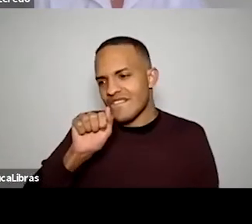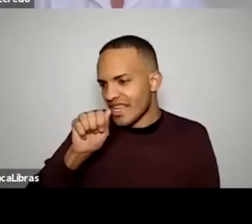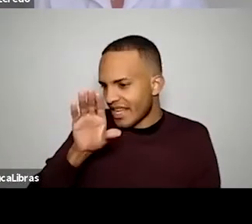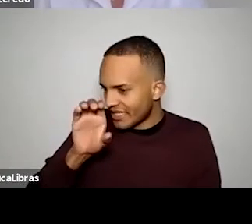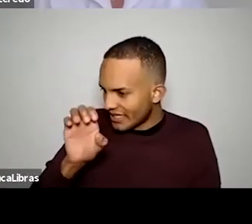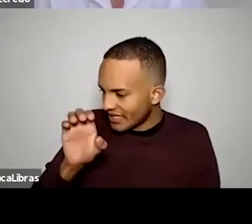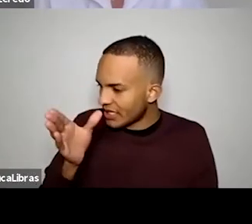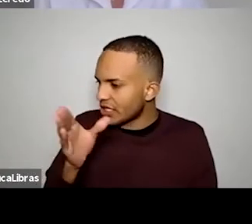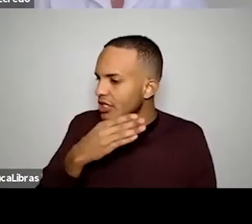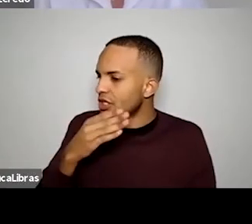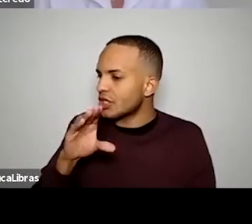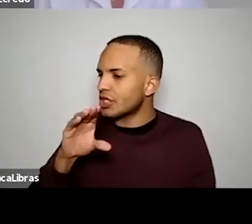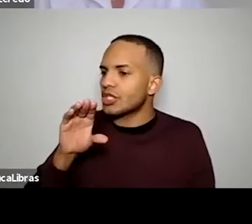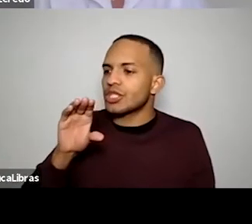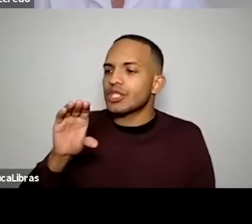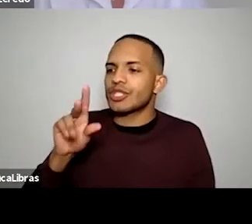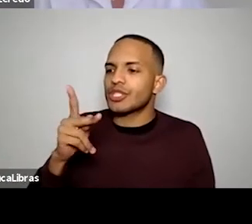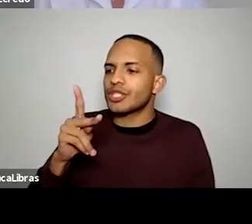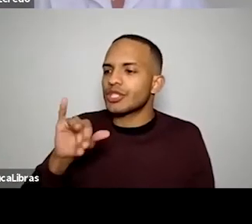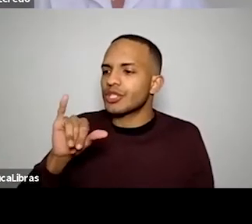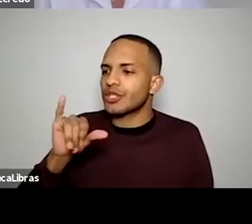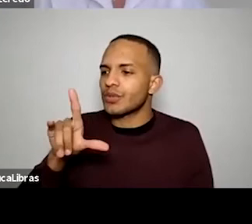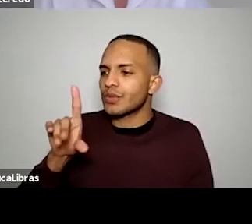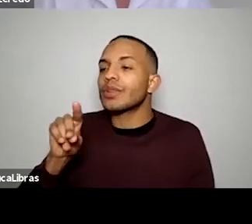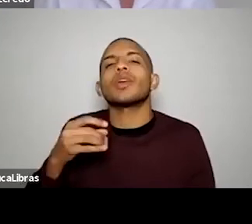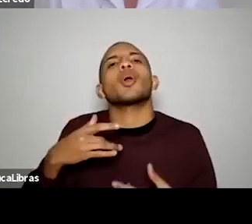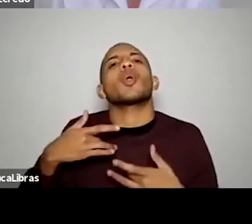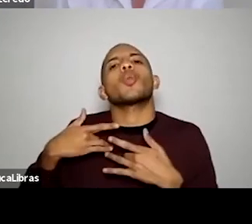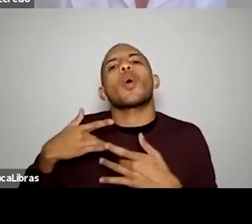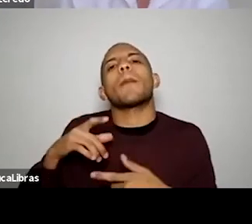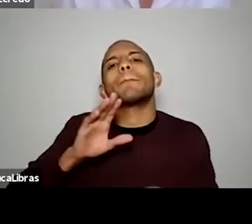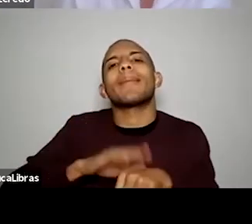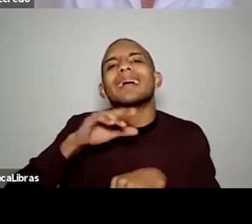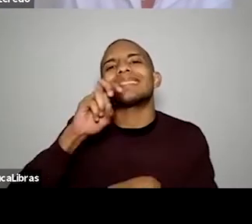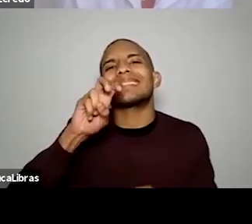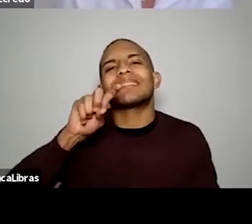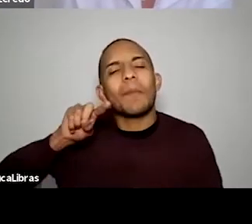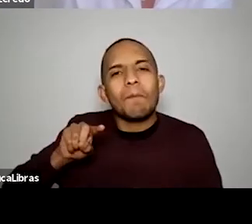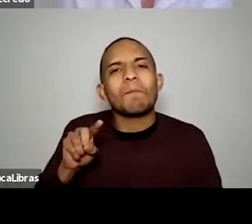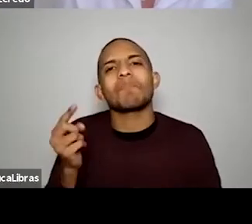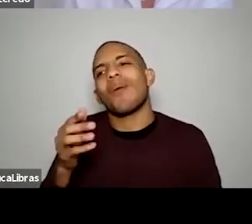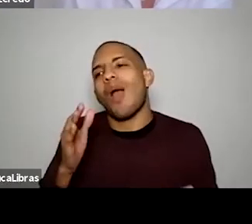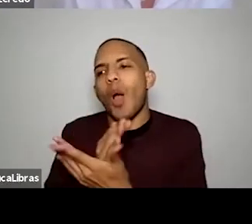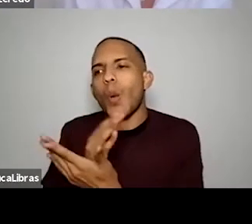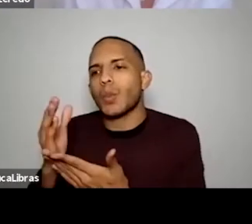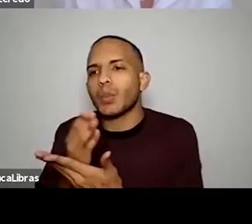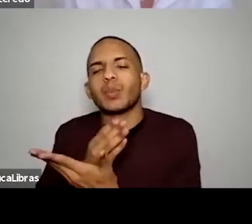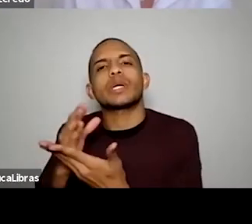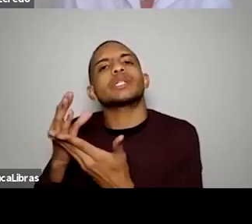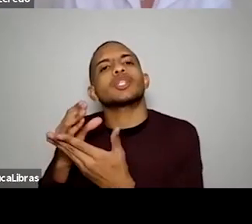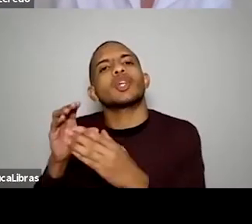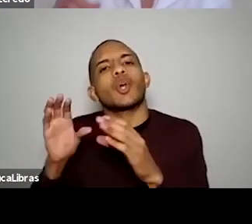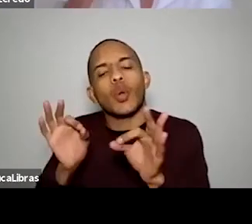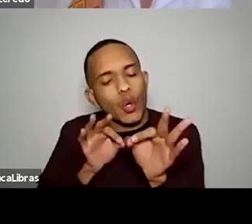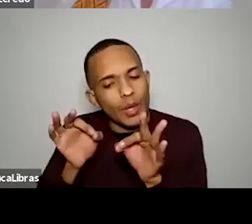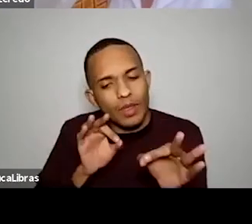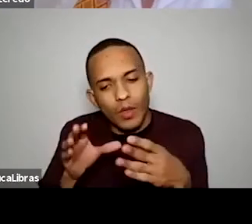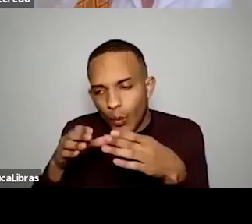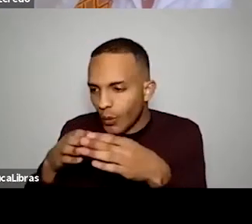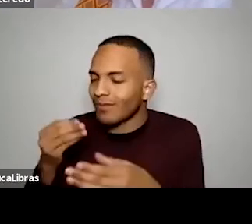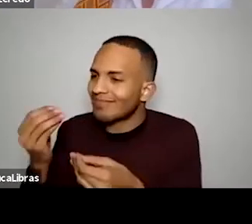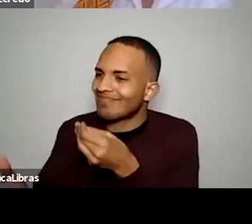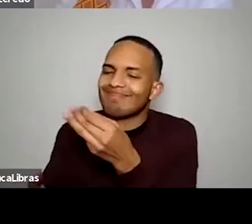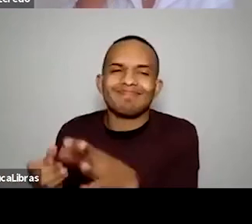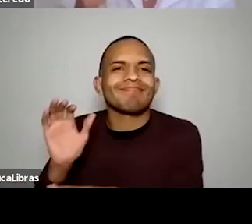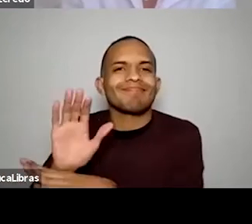doou mais de 5 mil máscaras aí para o Brasil todo, para algumas organizações sociais, para hospitais. E isso